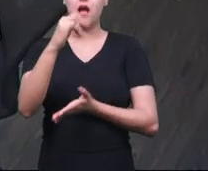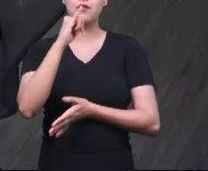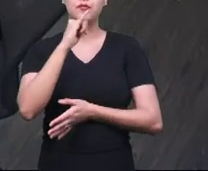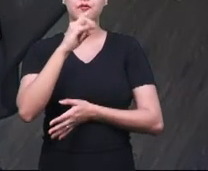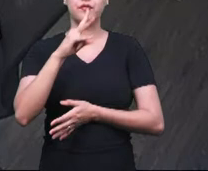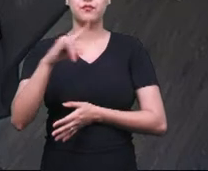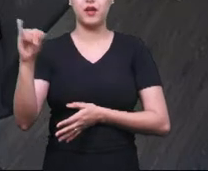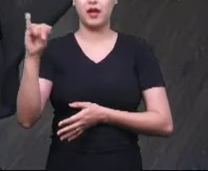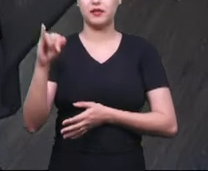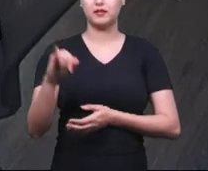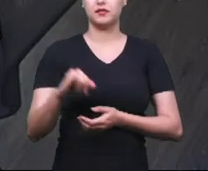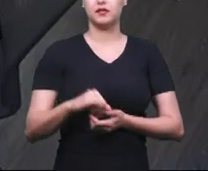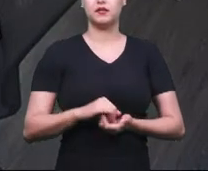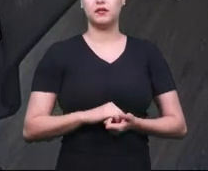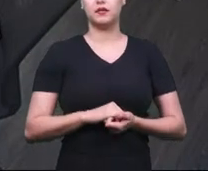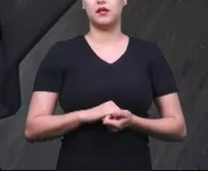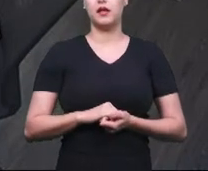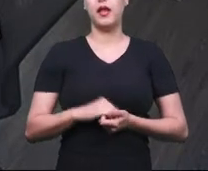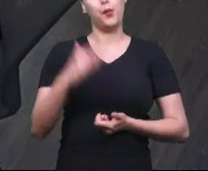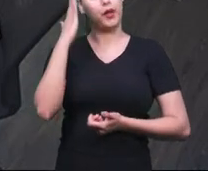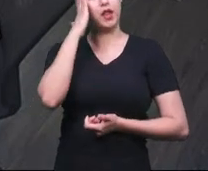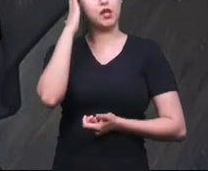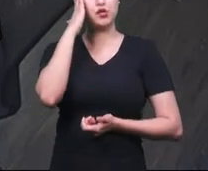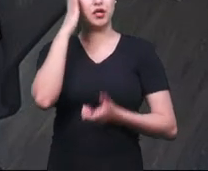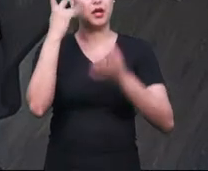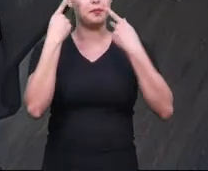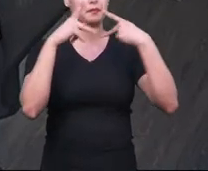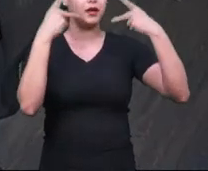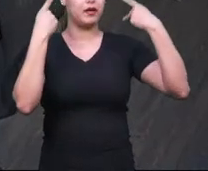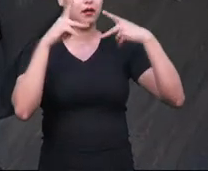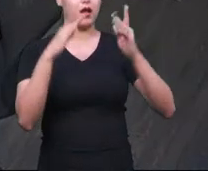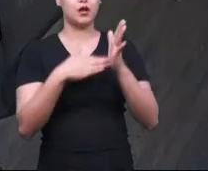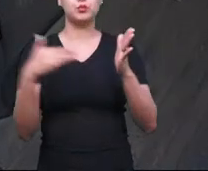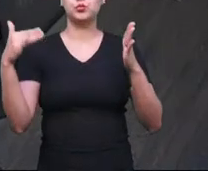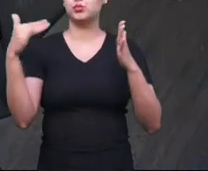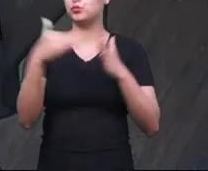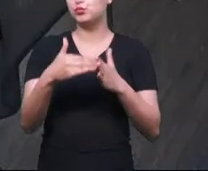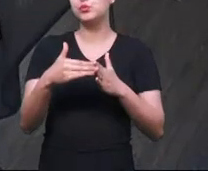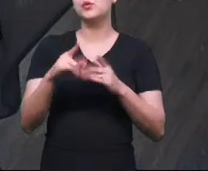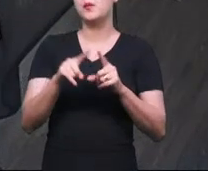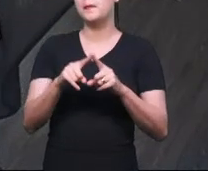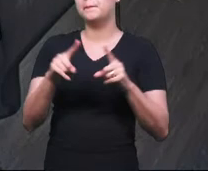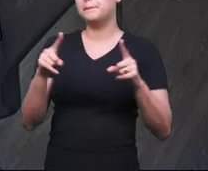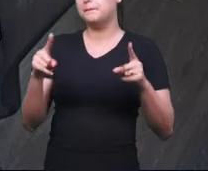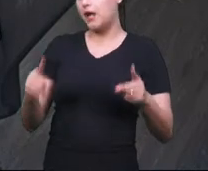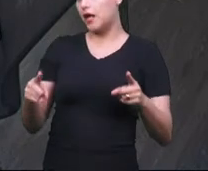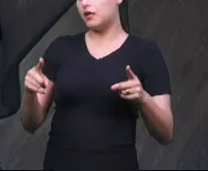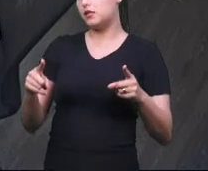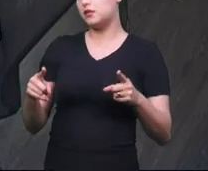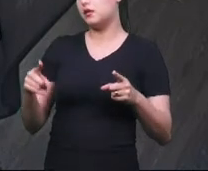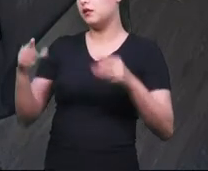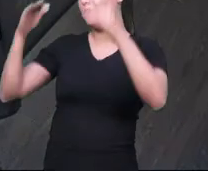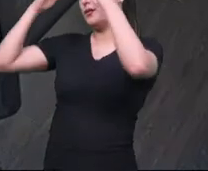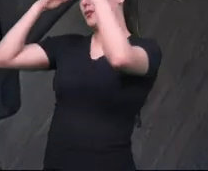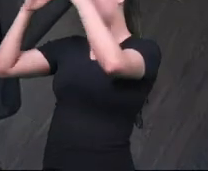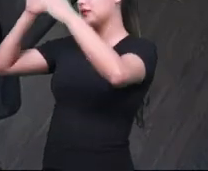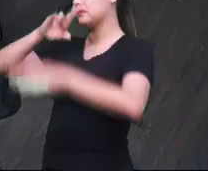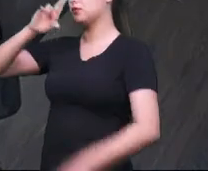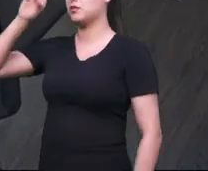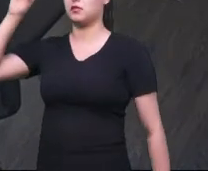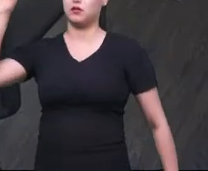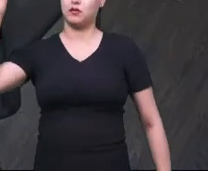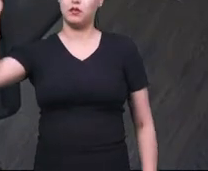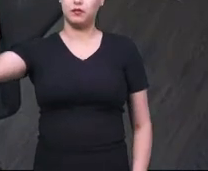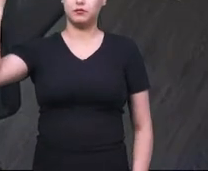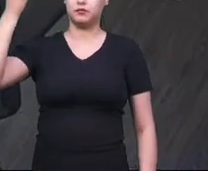criatura, mas dentro da direção do Senhor. Não é falar de... A partir daí que eu compreendi isso, quando eu tinha alguém para